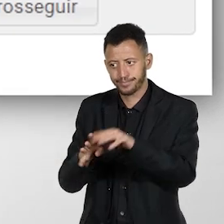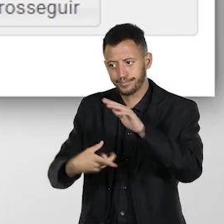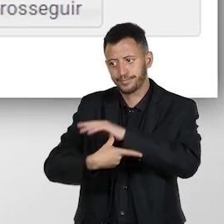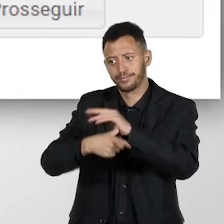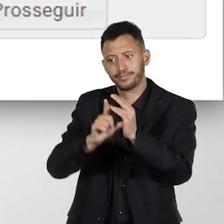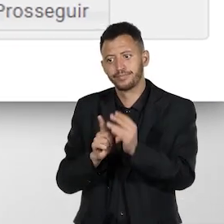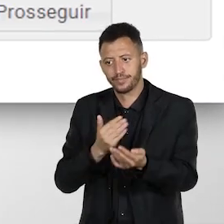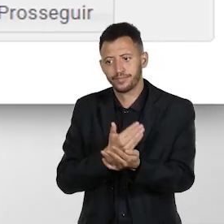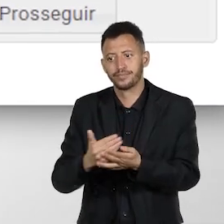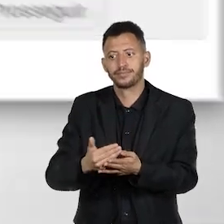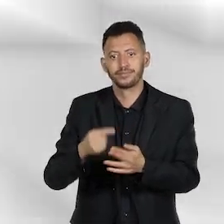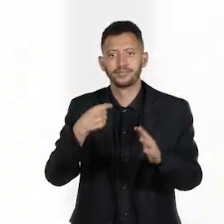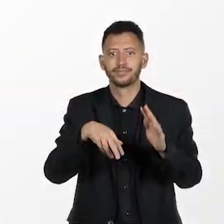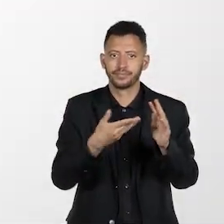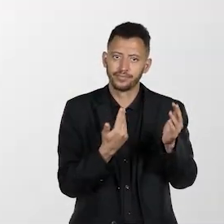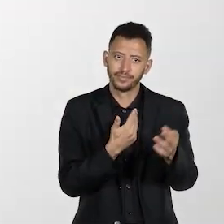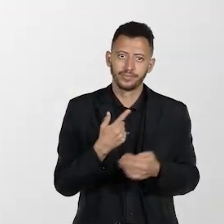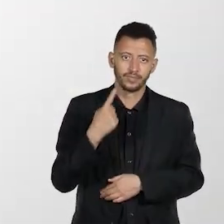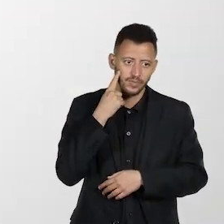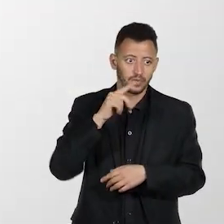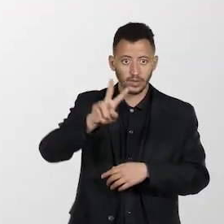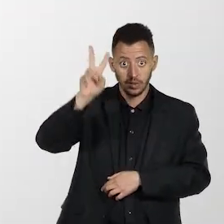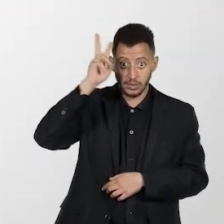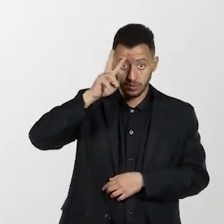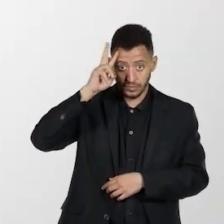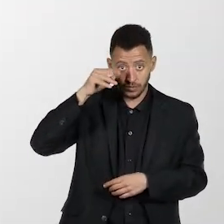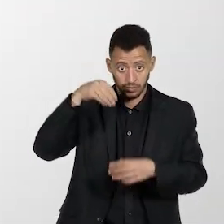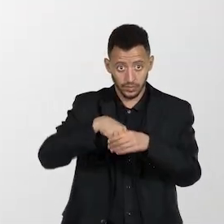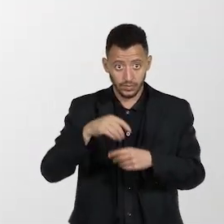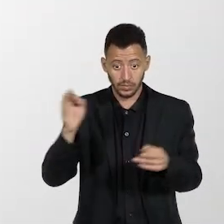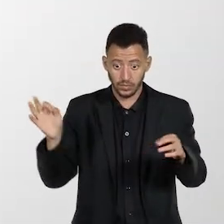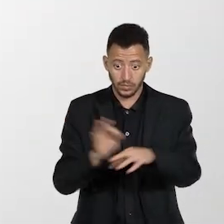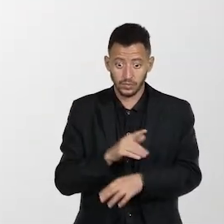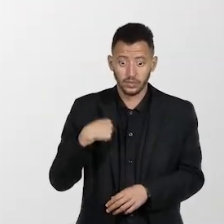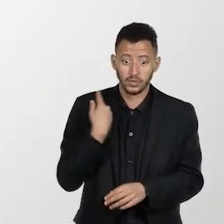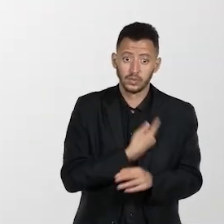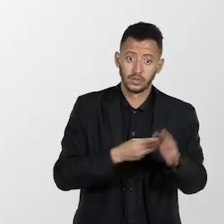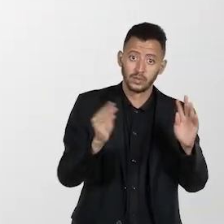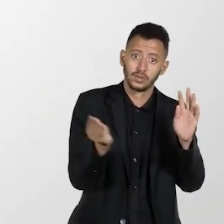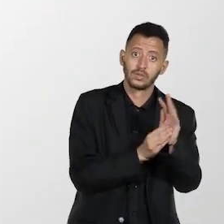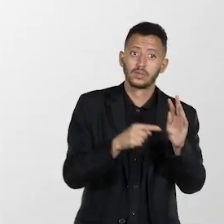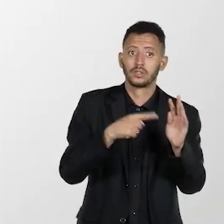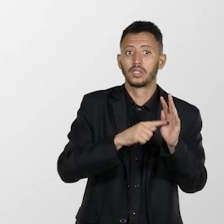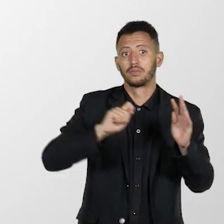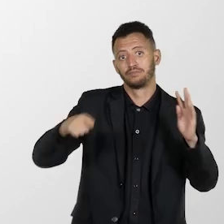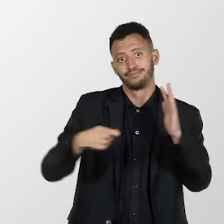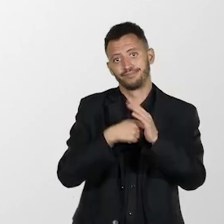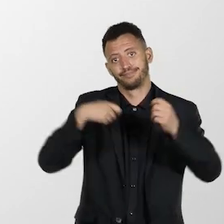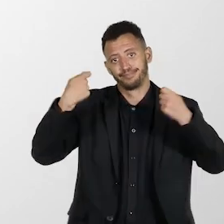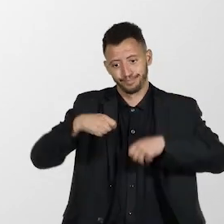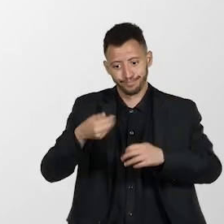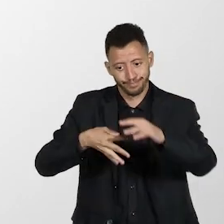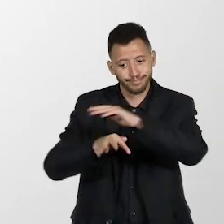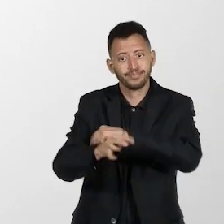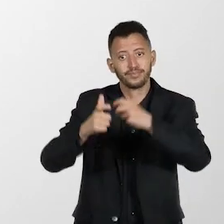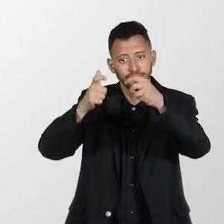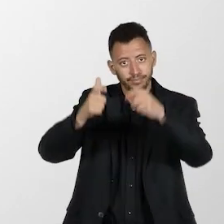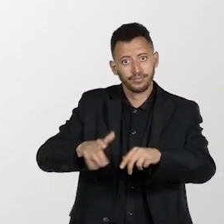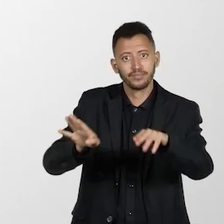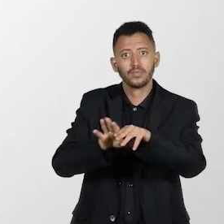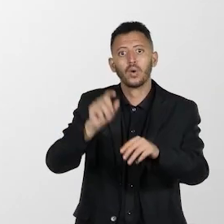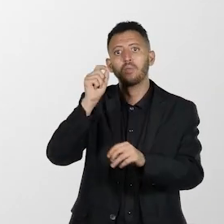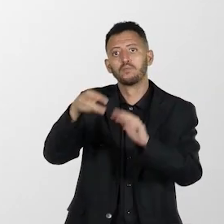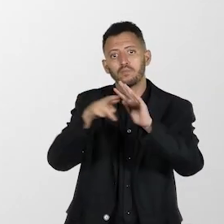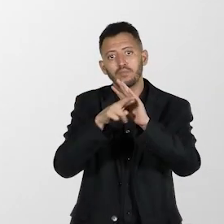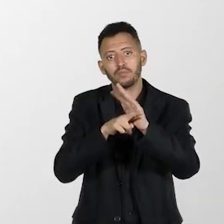opção de mediação de conflitos antes de prosseguir com o registro. Vale lembrar que para completar o registro da denúncia